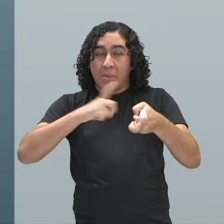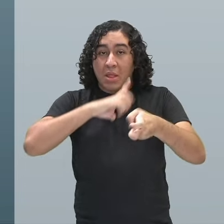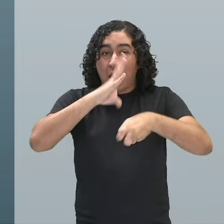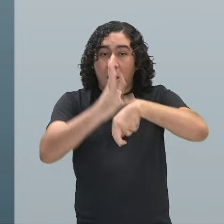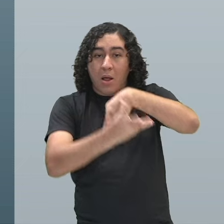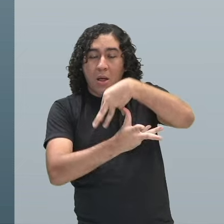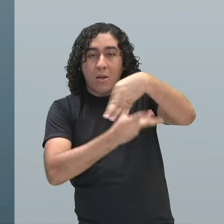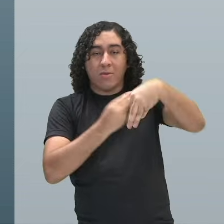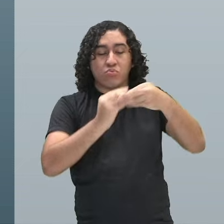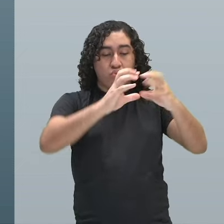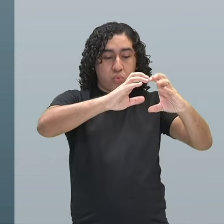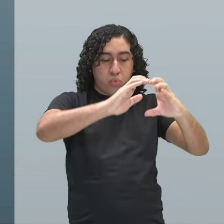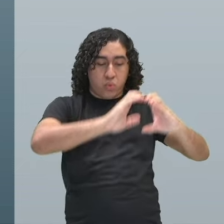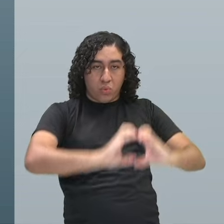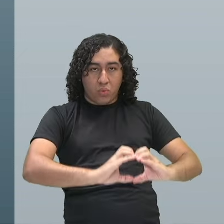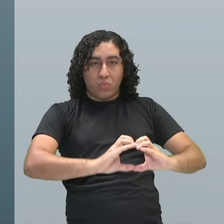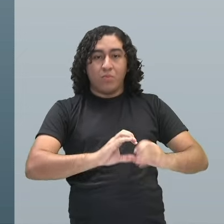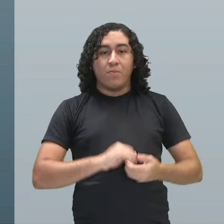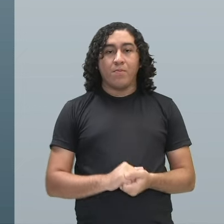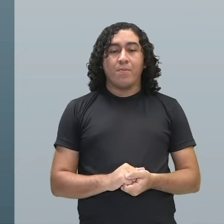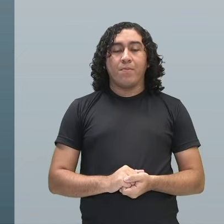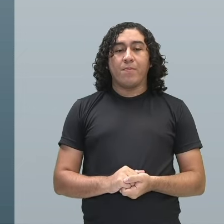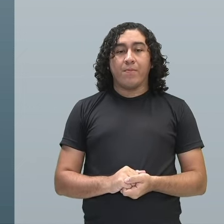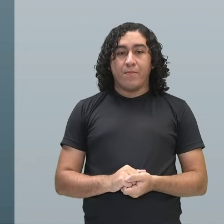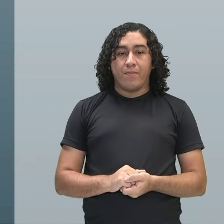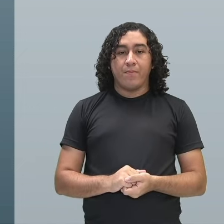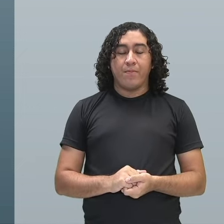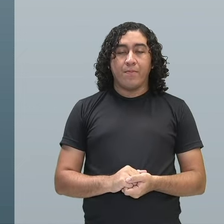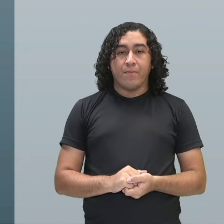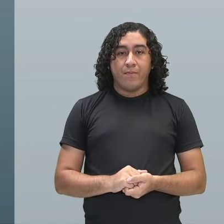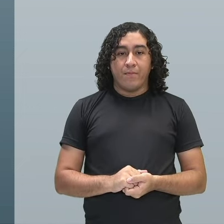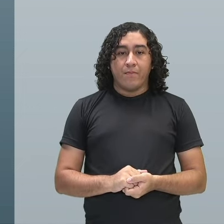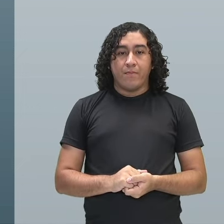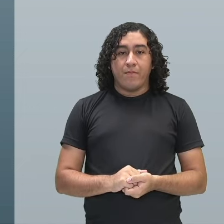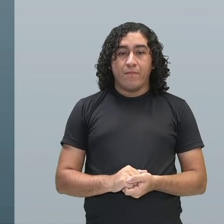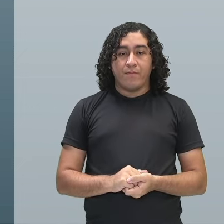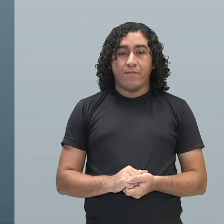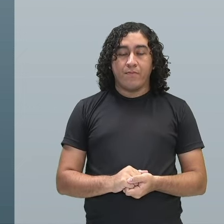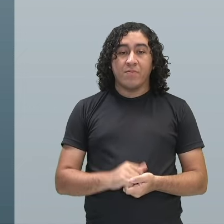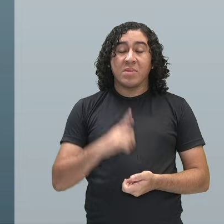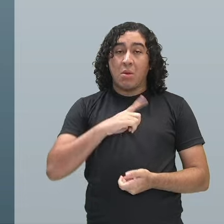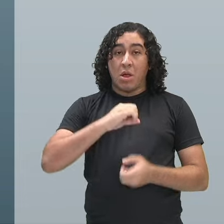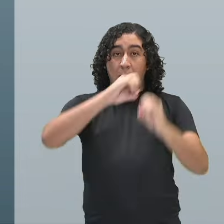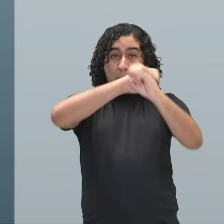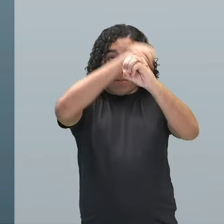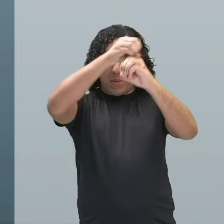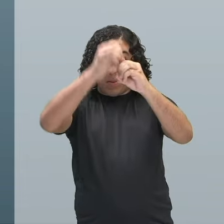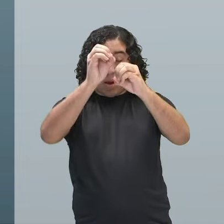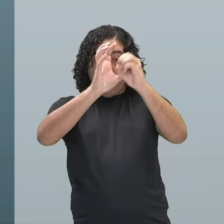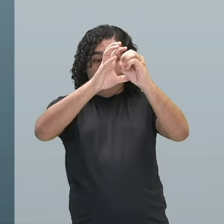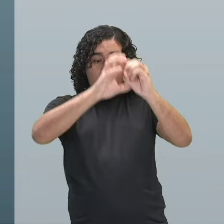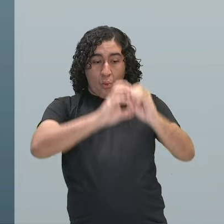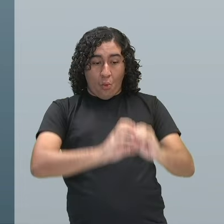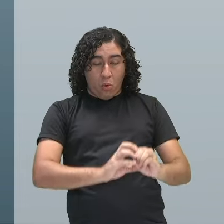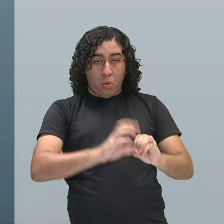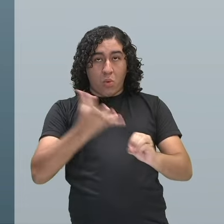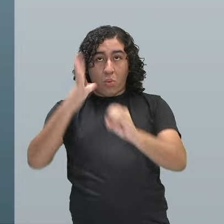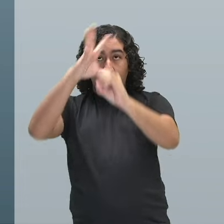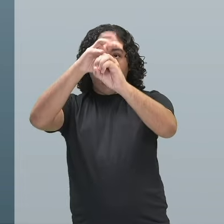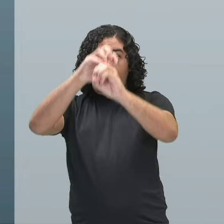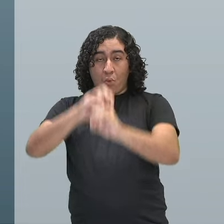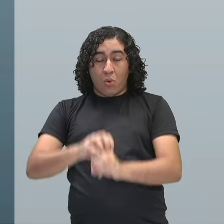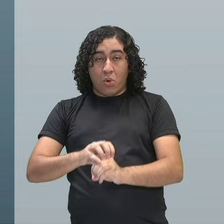dissolvendo esse sal, como vocês podem ver, tá? Então aí, ele está tirando um por um, mas quando todas as moléculas de